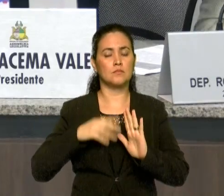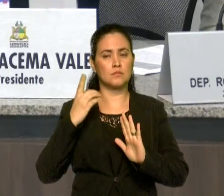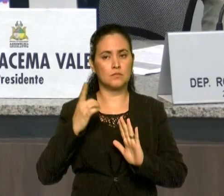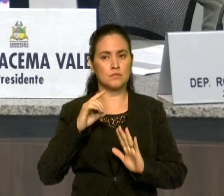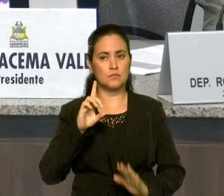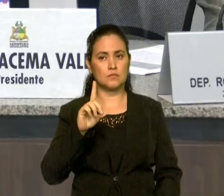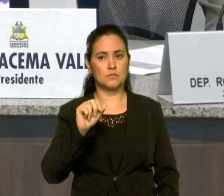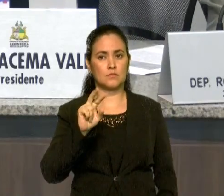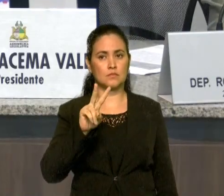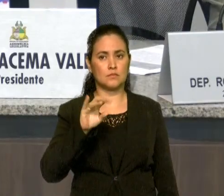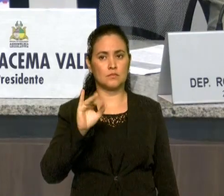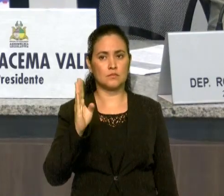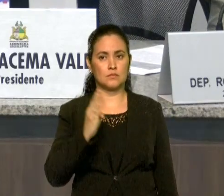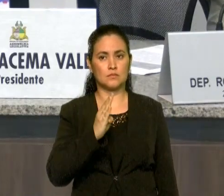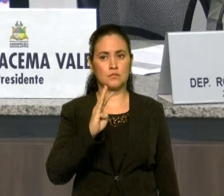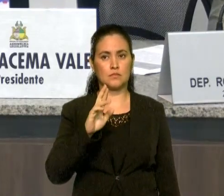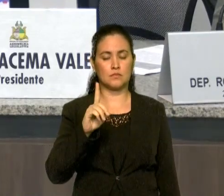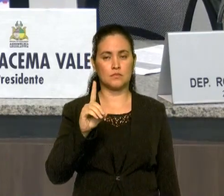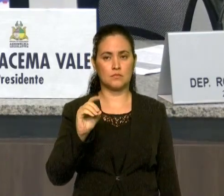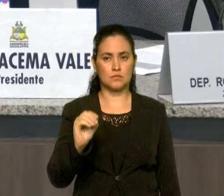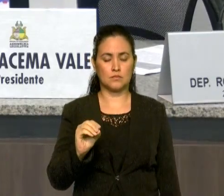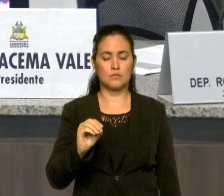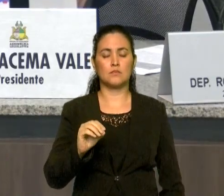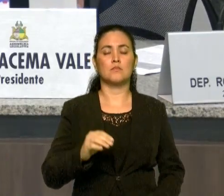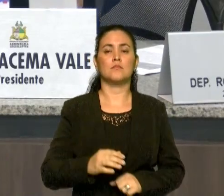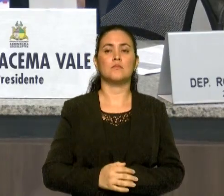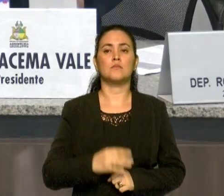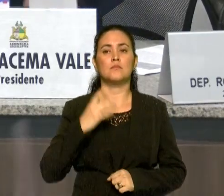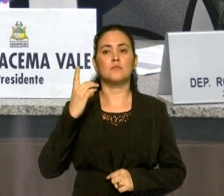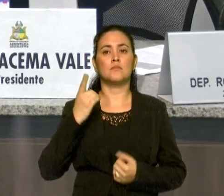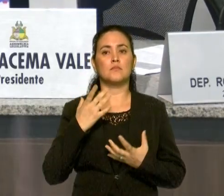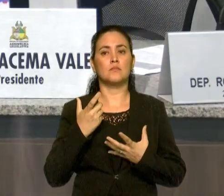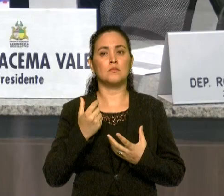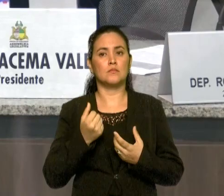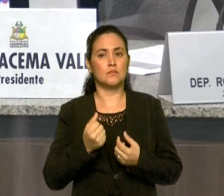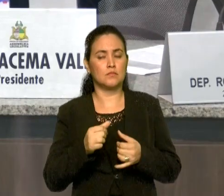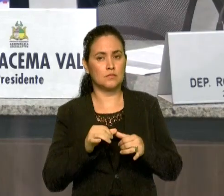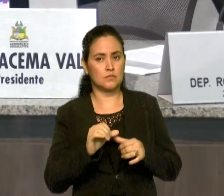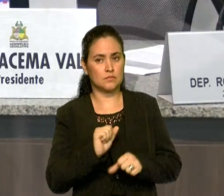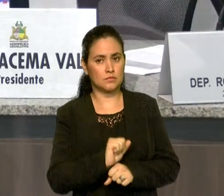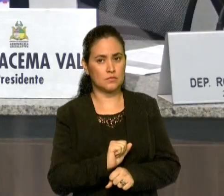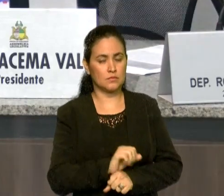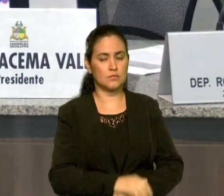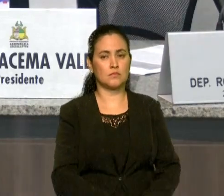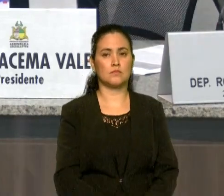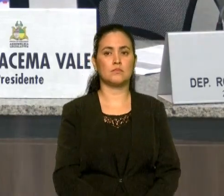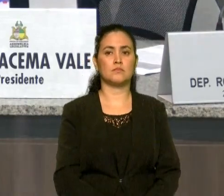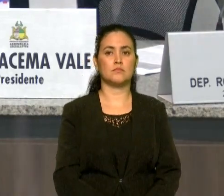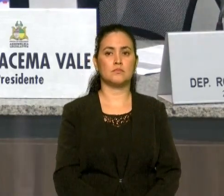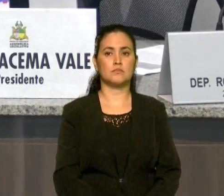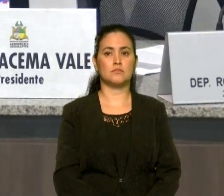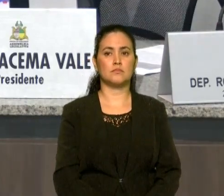Brandão. Os deputados e deputadas que aprovam permaneçam como estão.